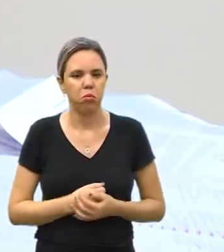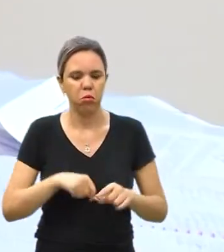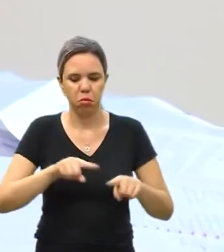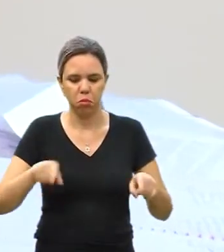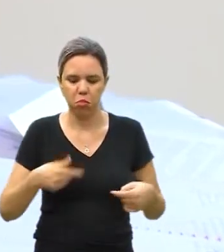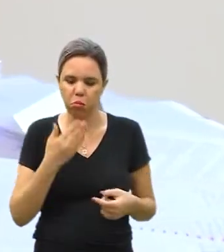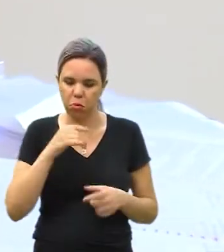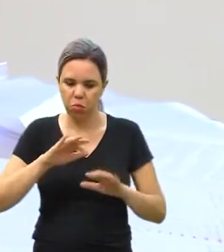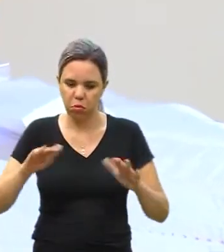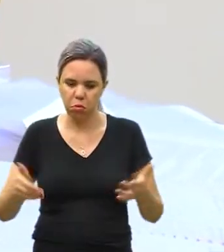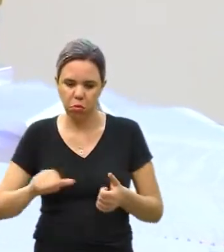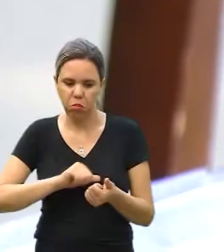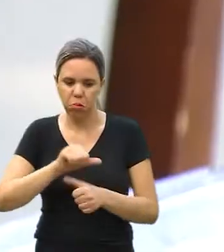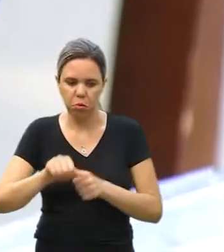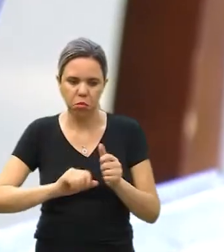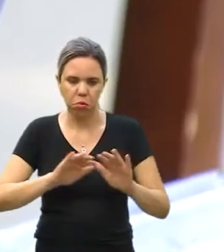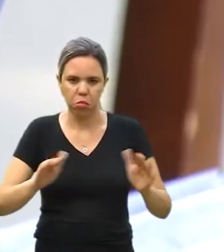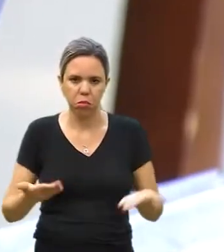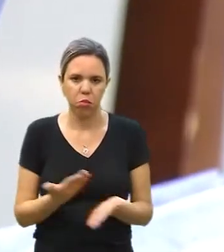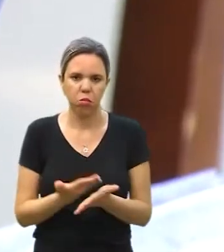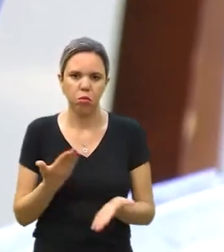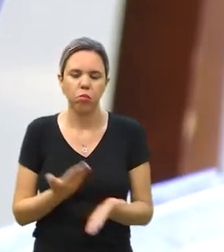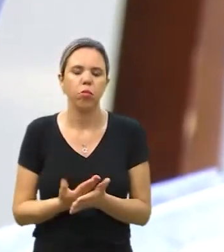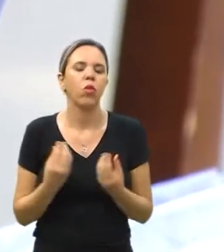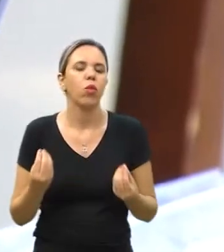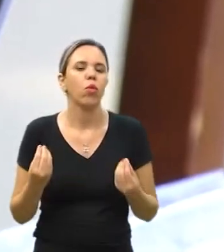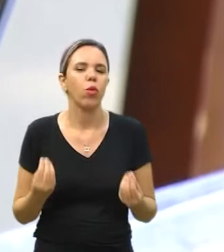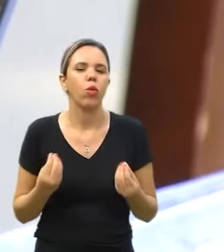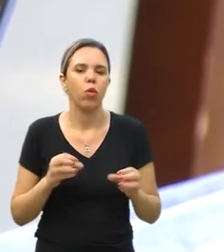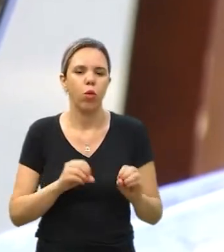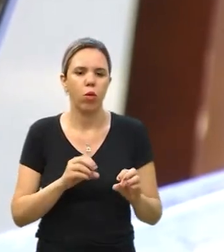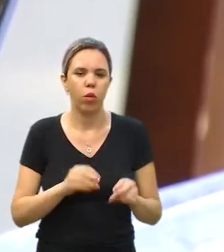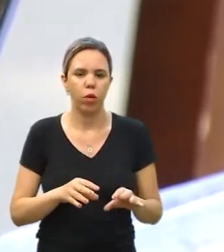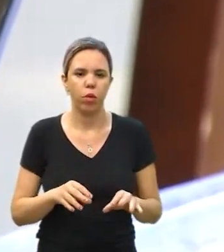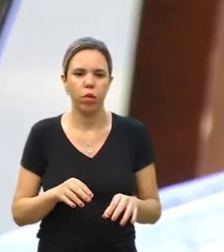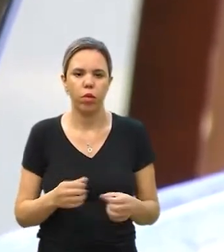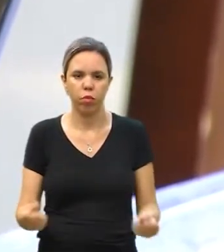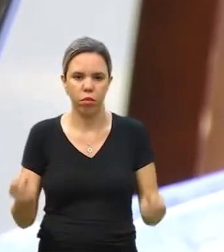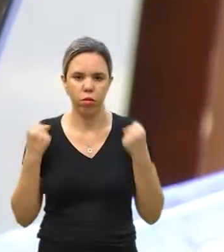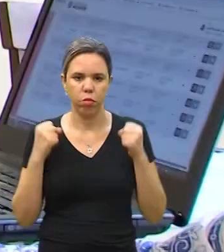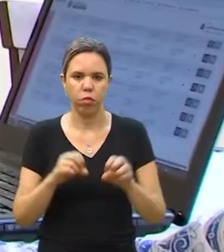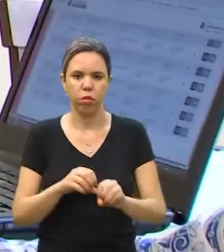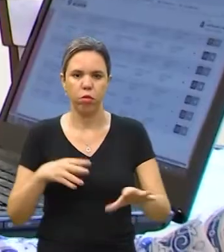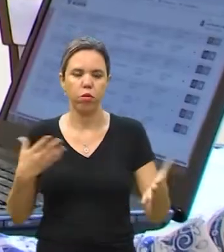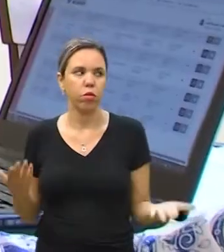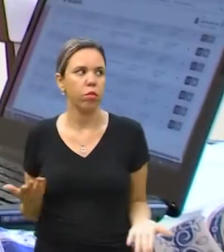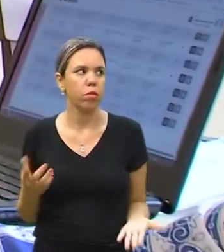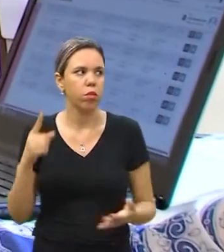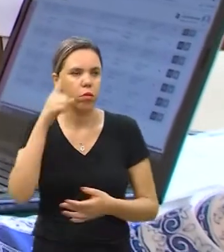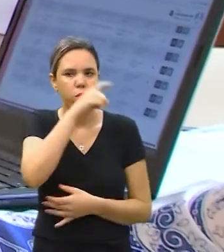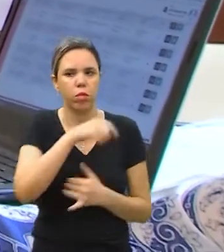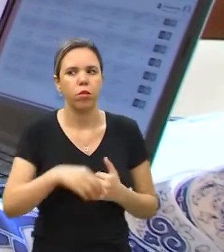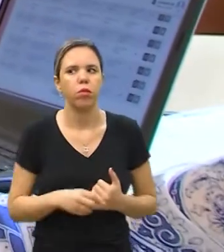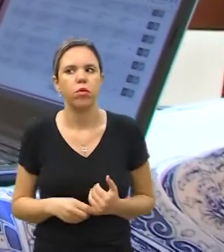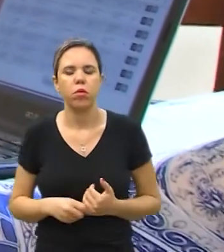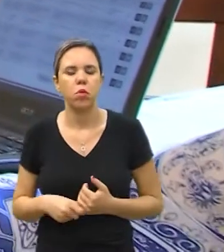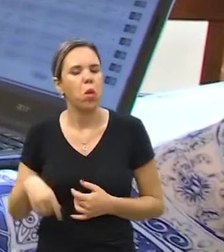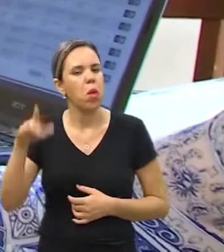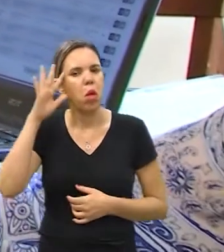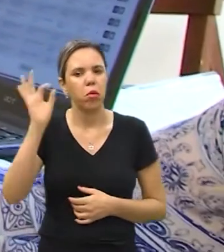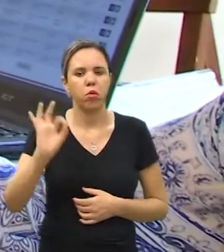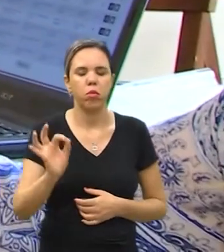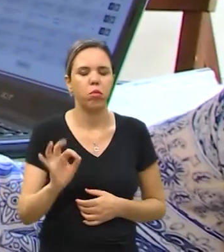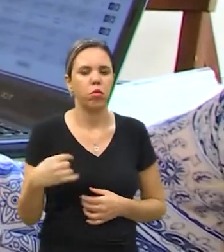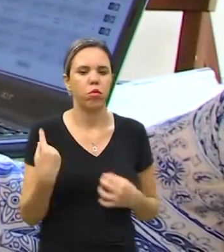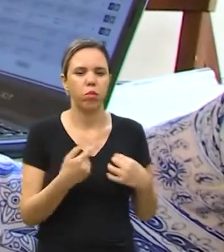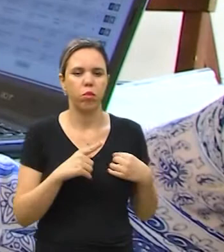sala de jantar se transformou em sala de aula. Mas como ensinar educação física à distância? Foi muito difícil. Eu nem imaginava